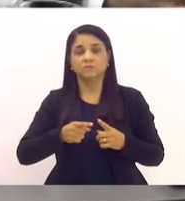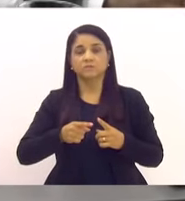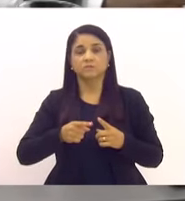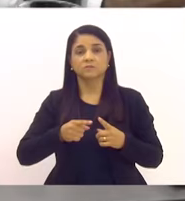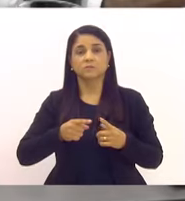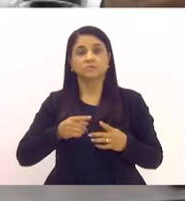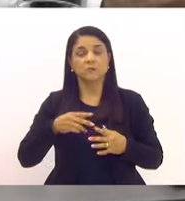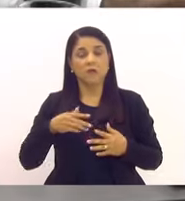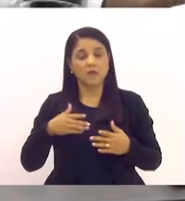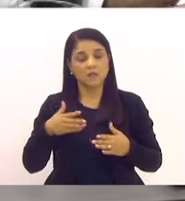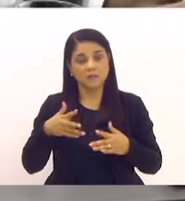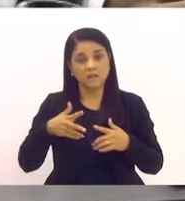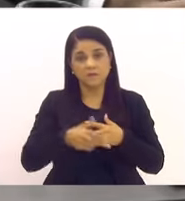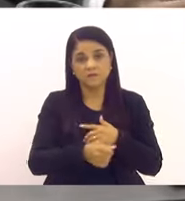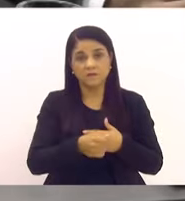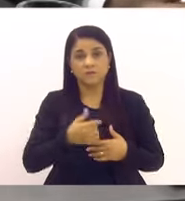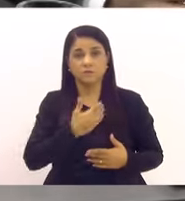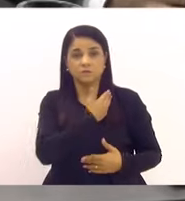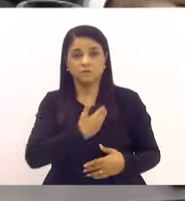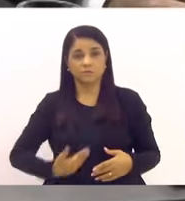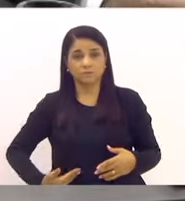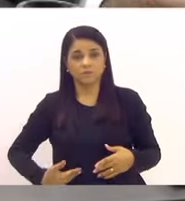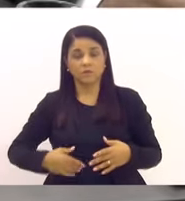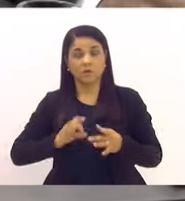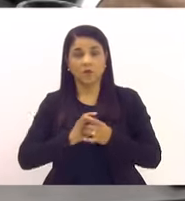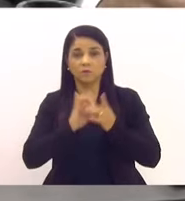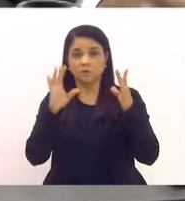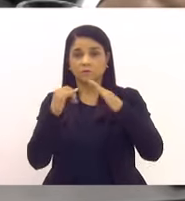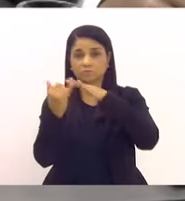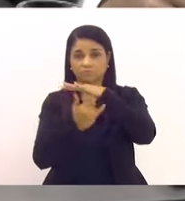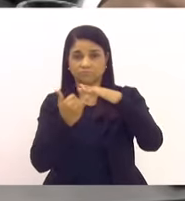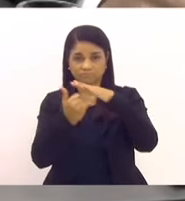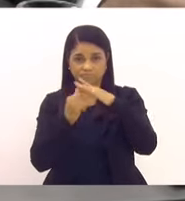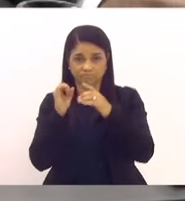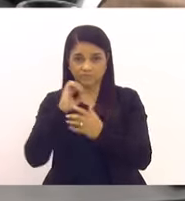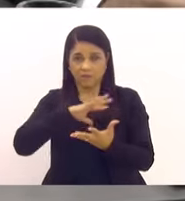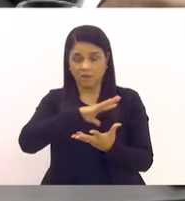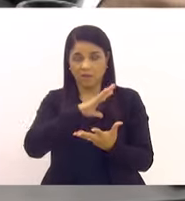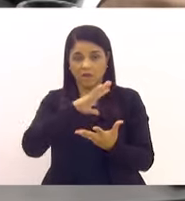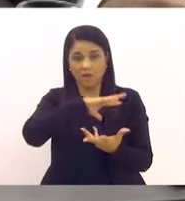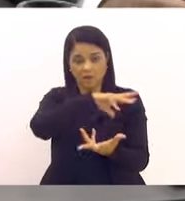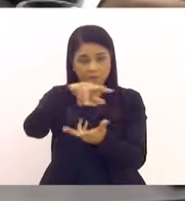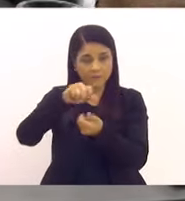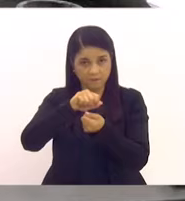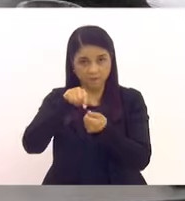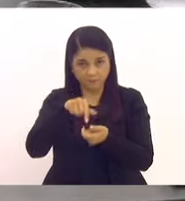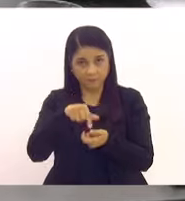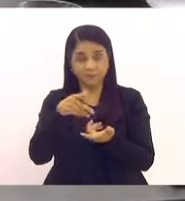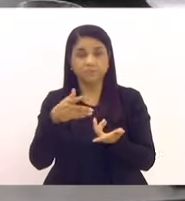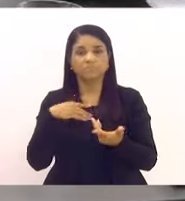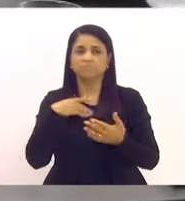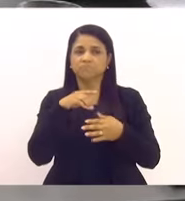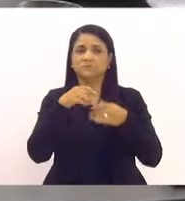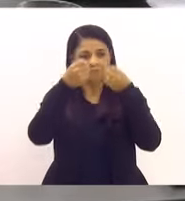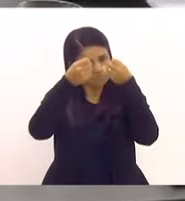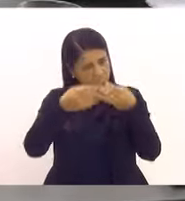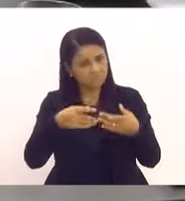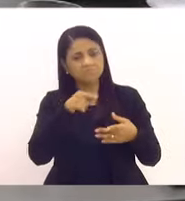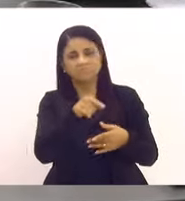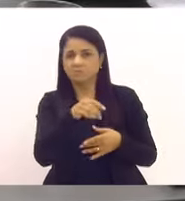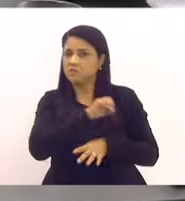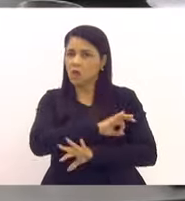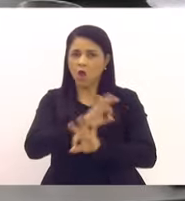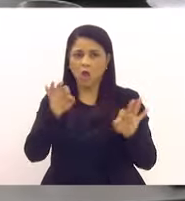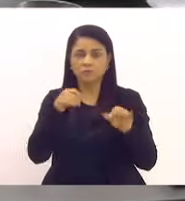interesse social devidamente autorizadas pelo órgão ambiental. É claro que o exemplo que Vossa Excelência deu é super pertinente. Um rio